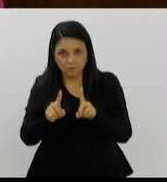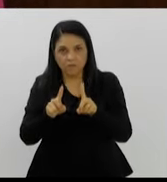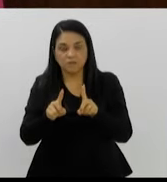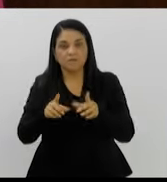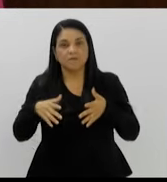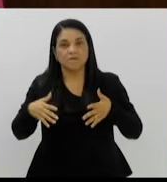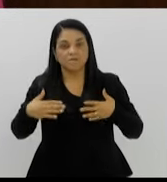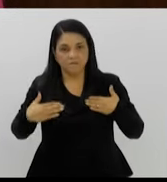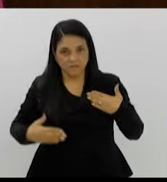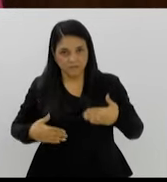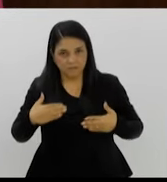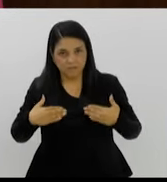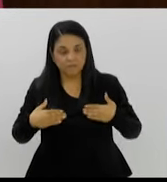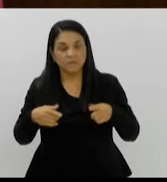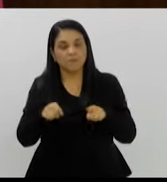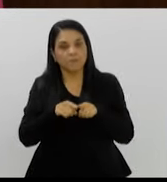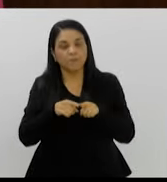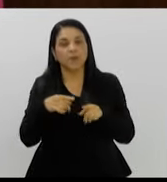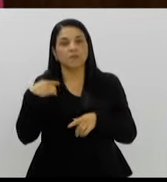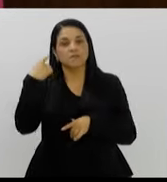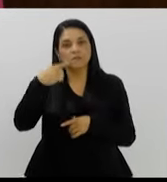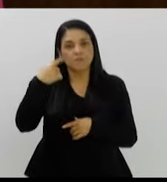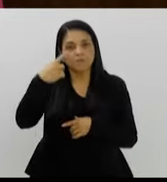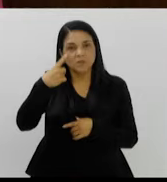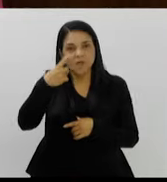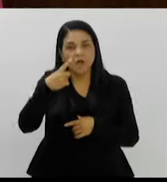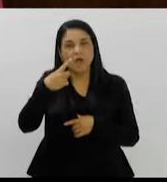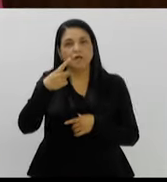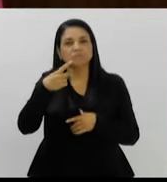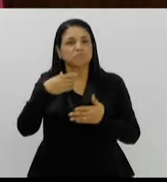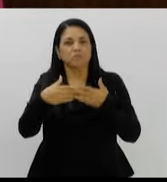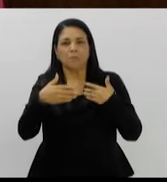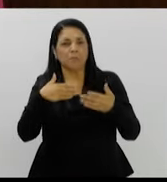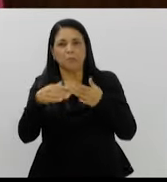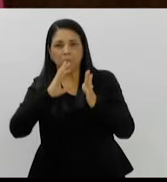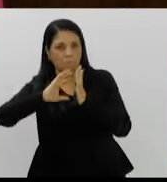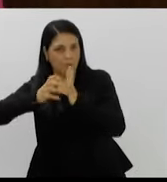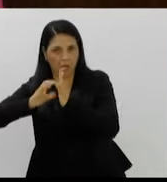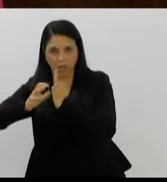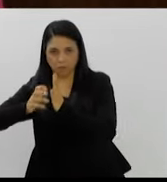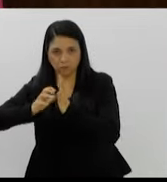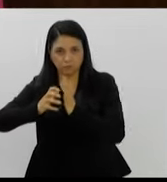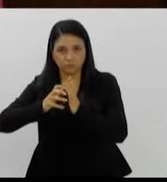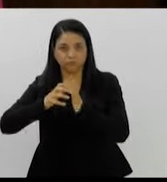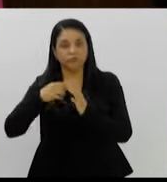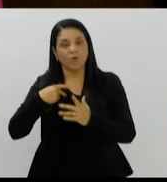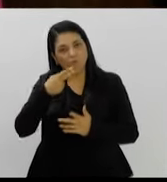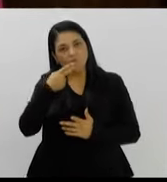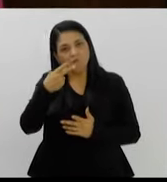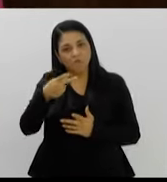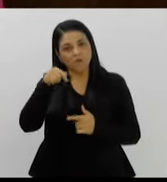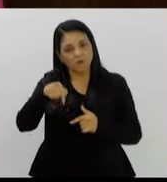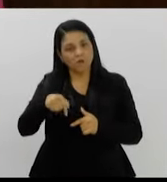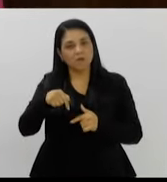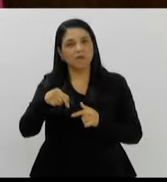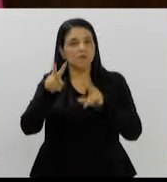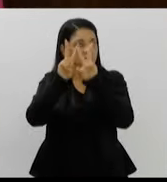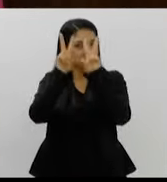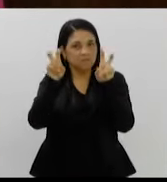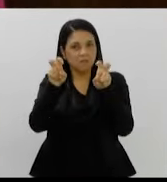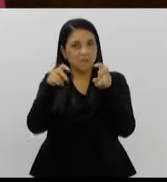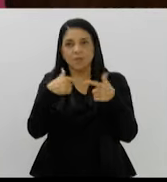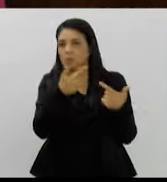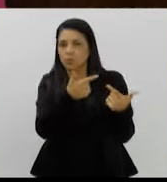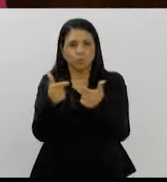física demais parlamentares independente cor partidário porque eu falo sempre que essa causa não tem cor